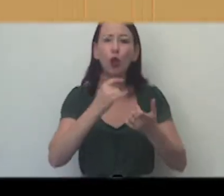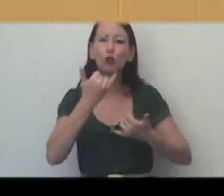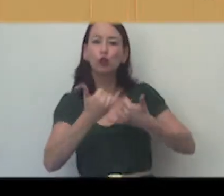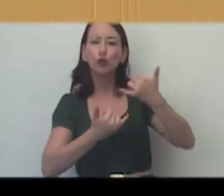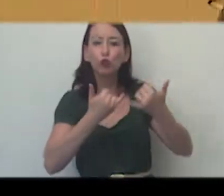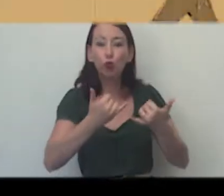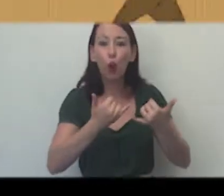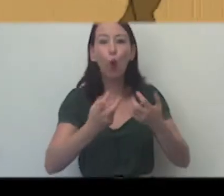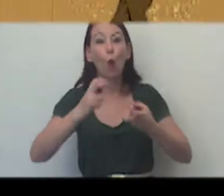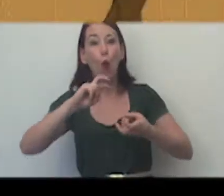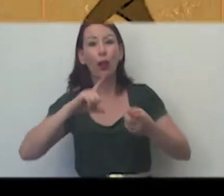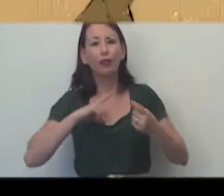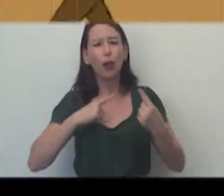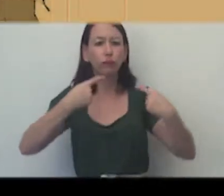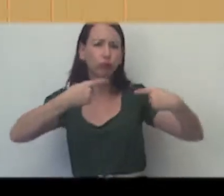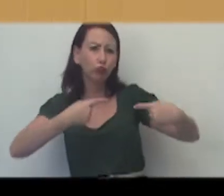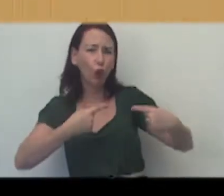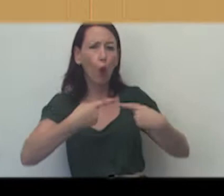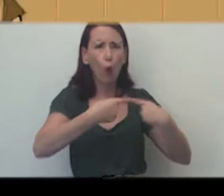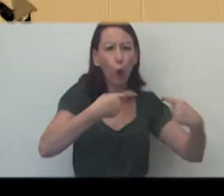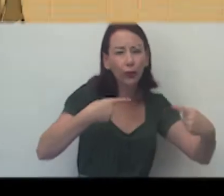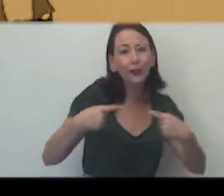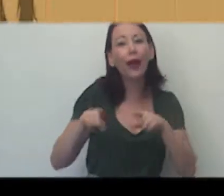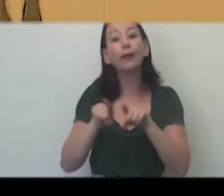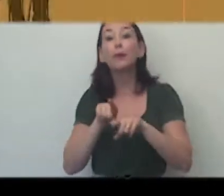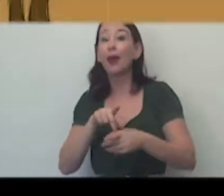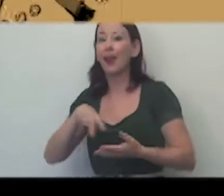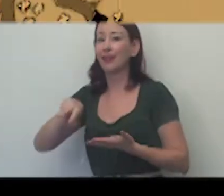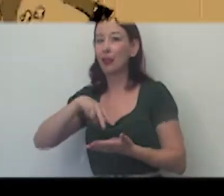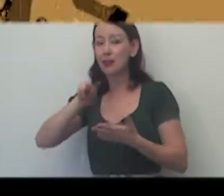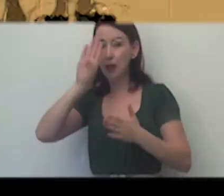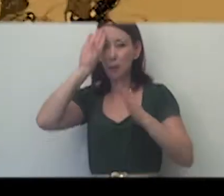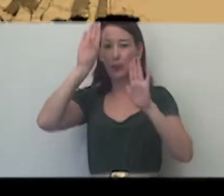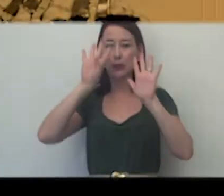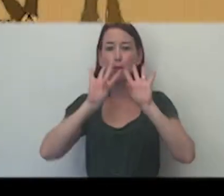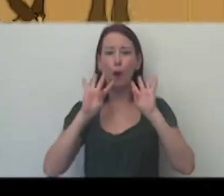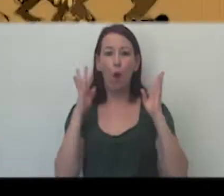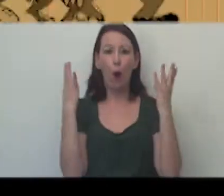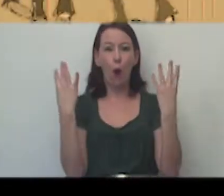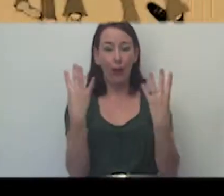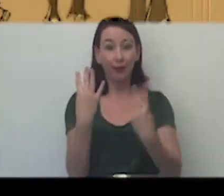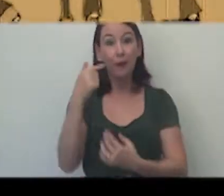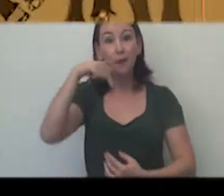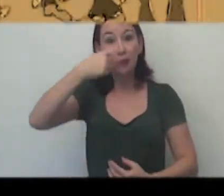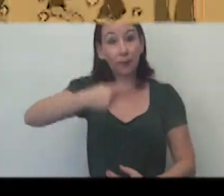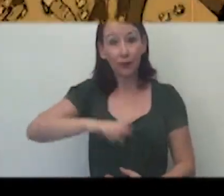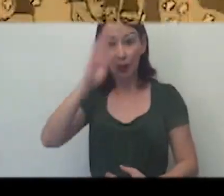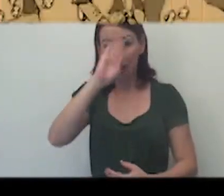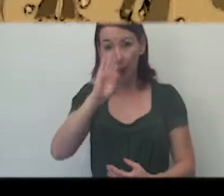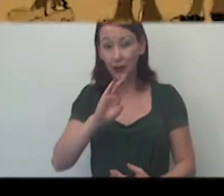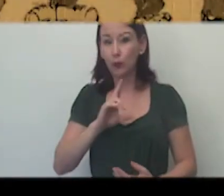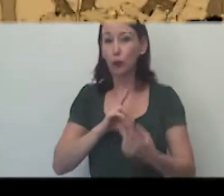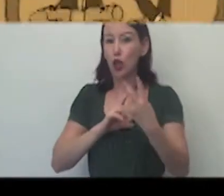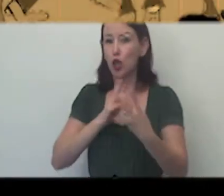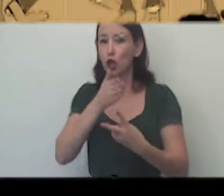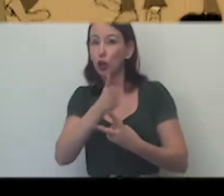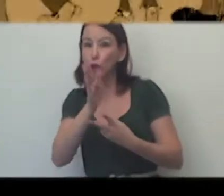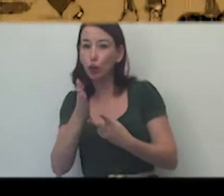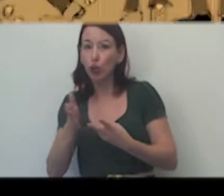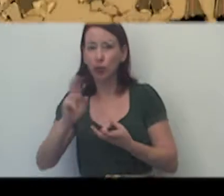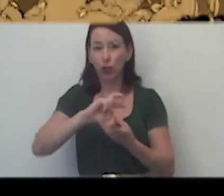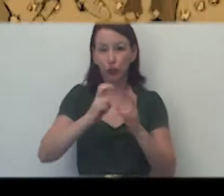e dança, no qual se destaca a roda. No Brasil, atualmente se praticam dois tipos de